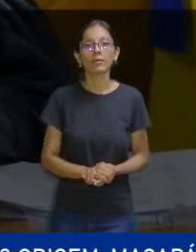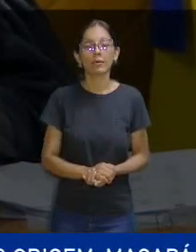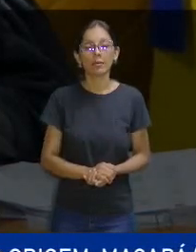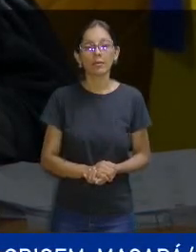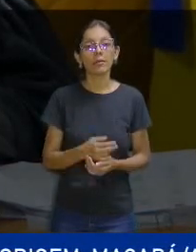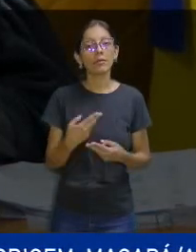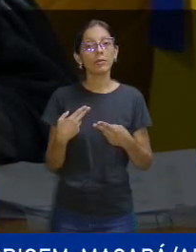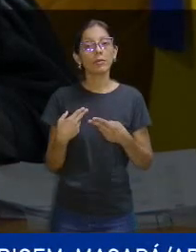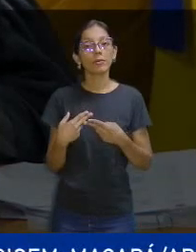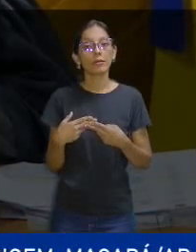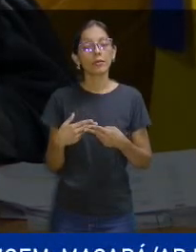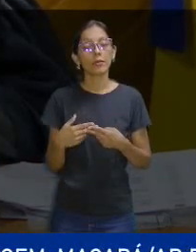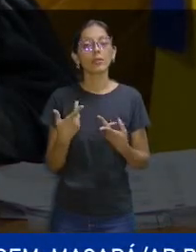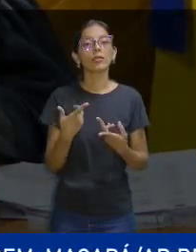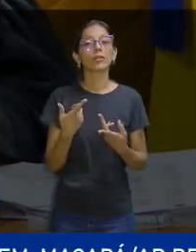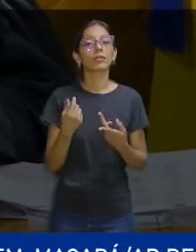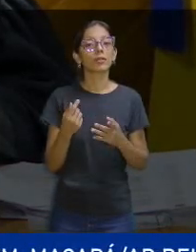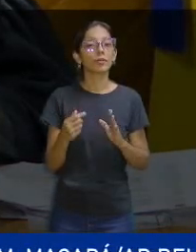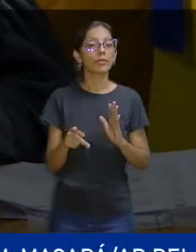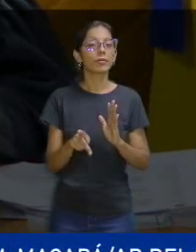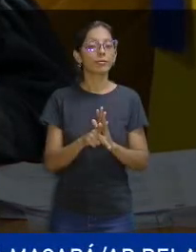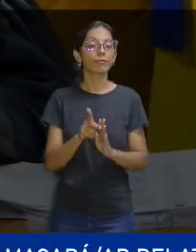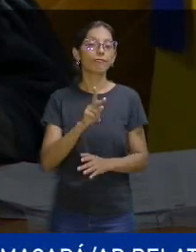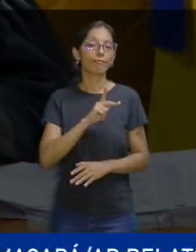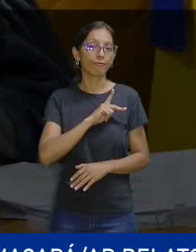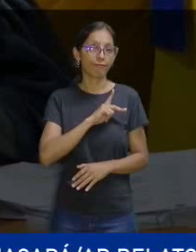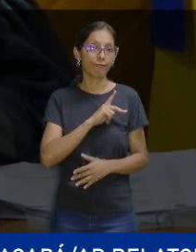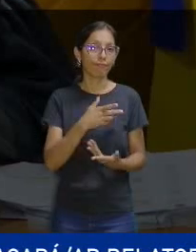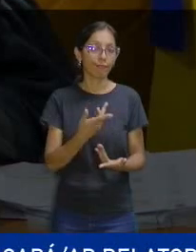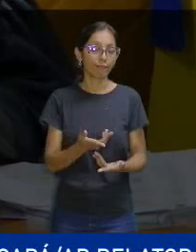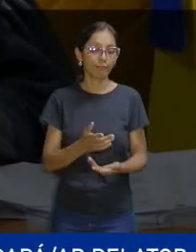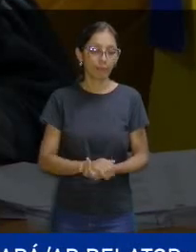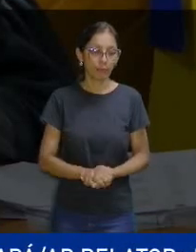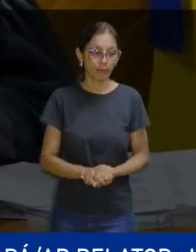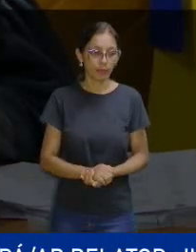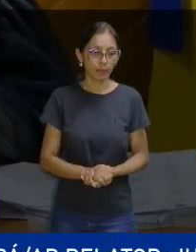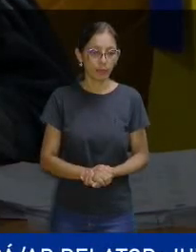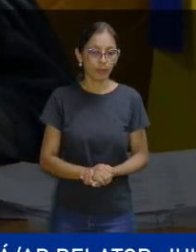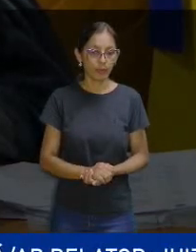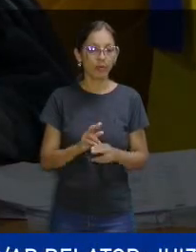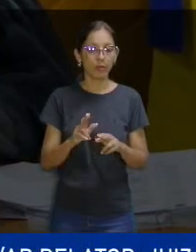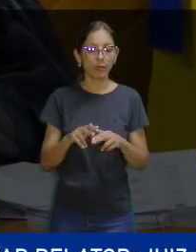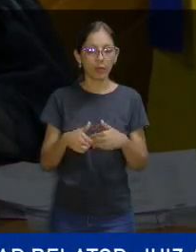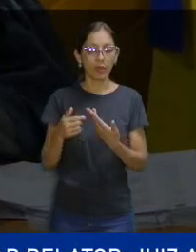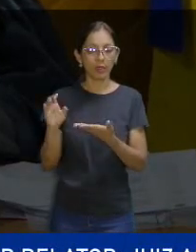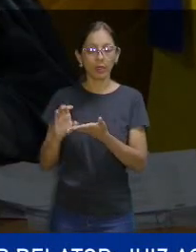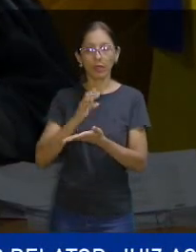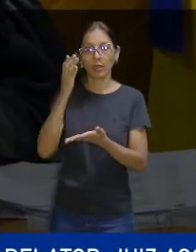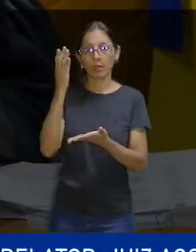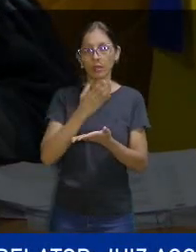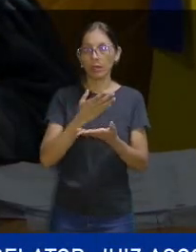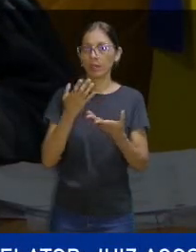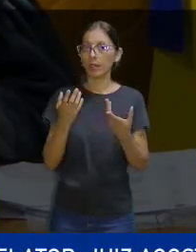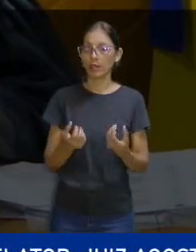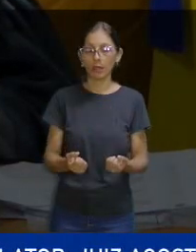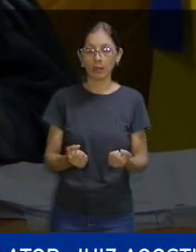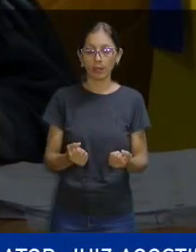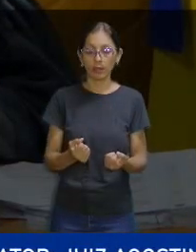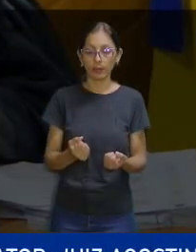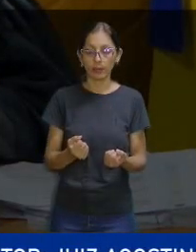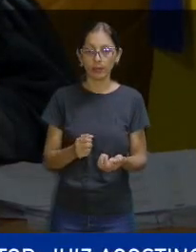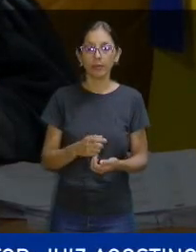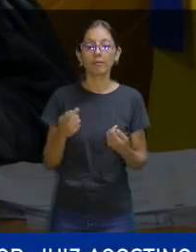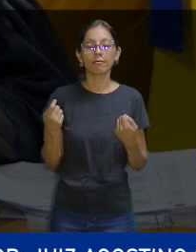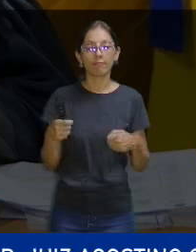dos recursos públicos e regularidade que enseja a desaprovação das contas e exige